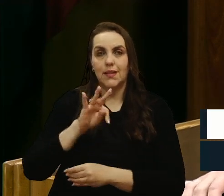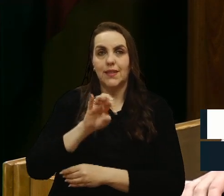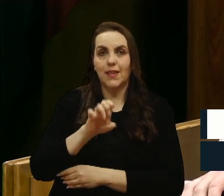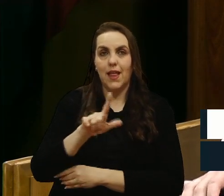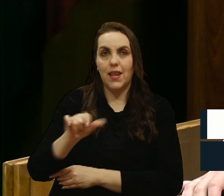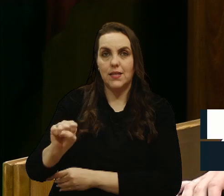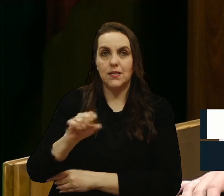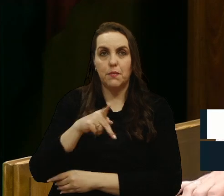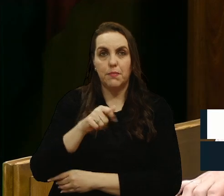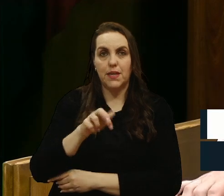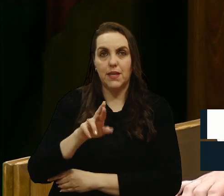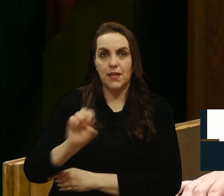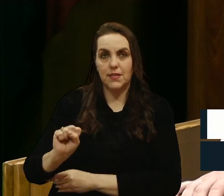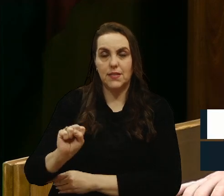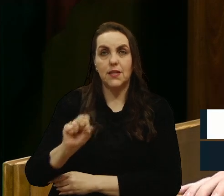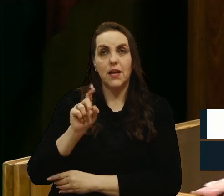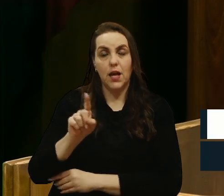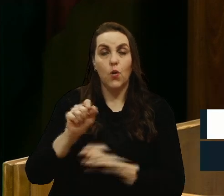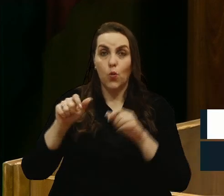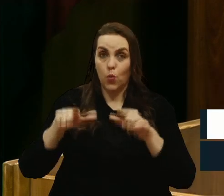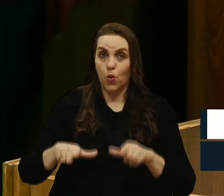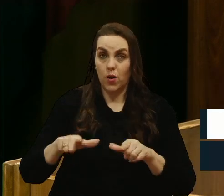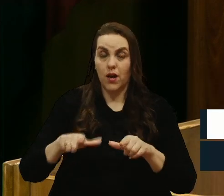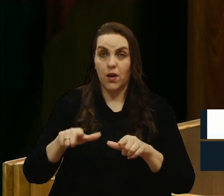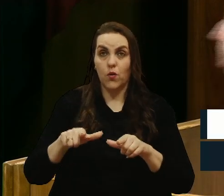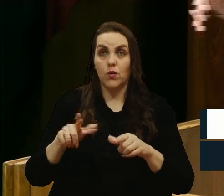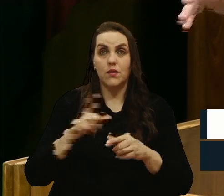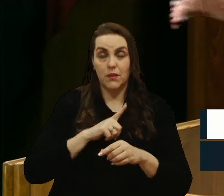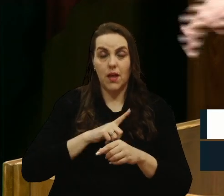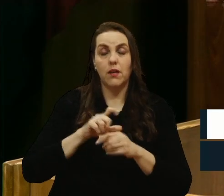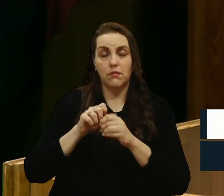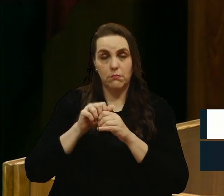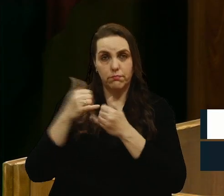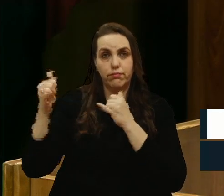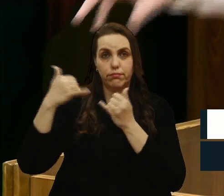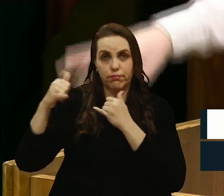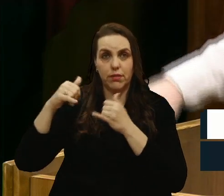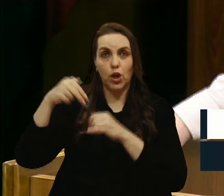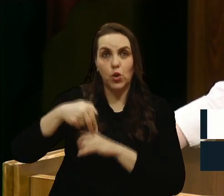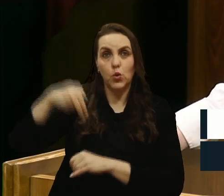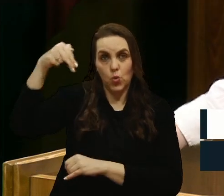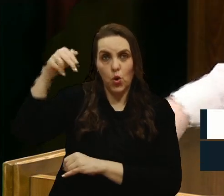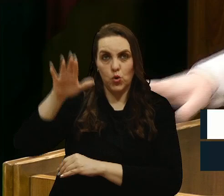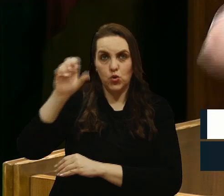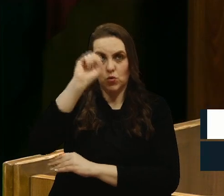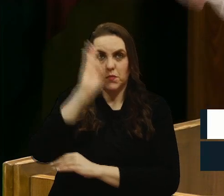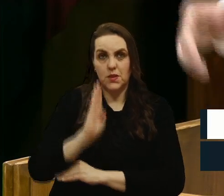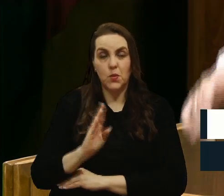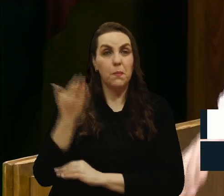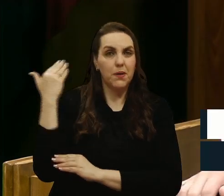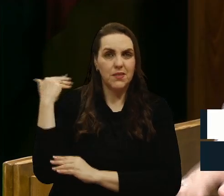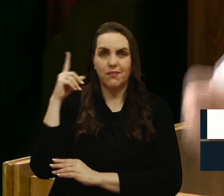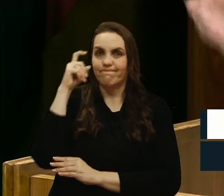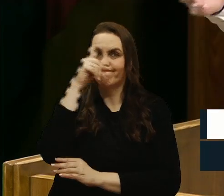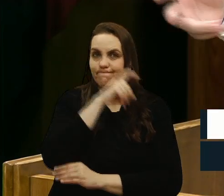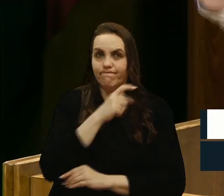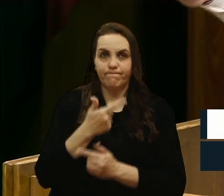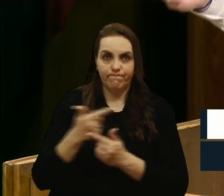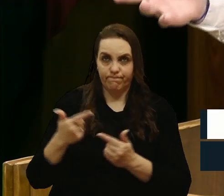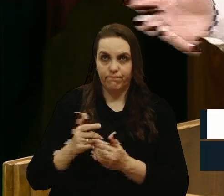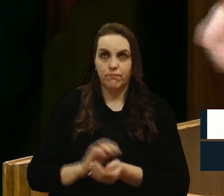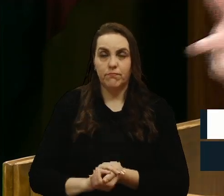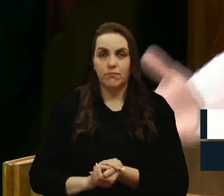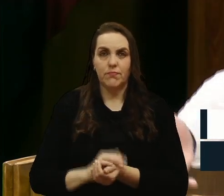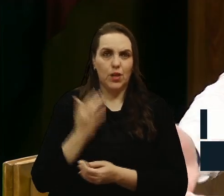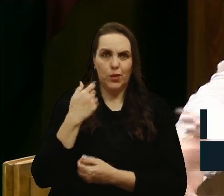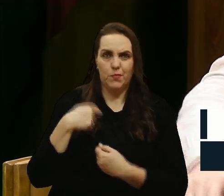Pires, que são locais que hoje abastecem significativamente o norte do Brasil, que anteriormente tinha dificuldades. E não preciso falar para vocês o que